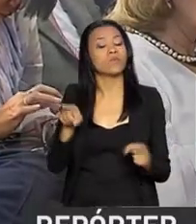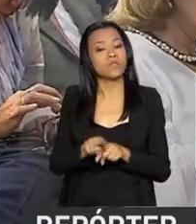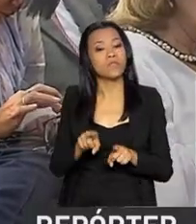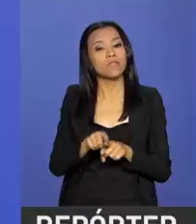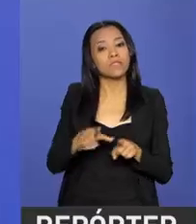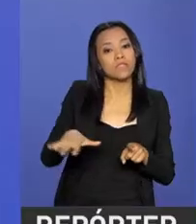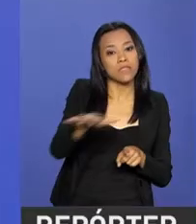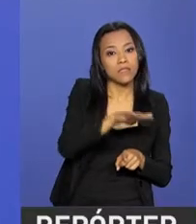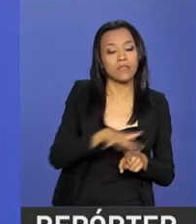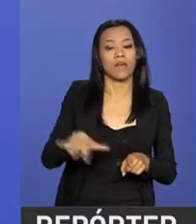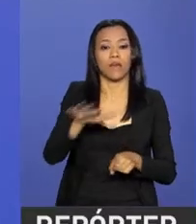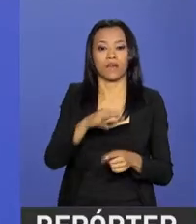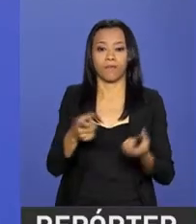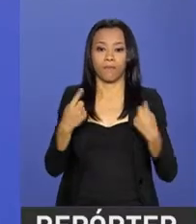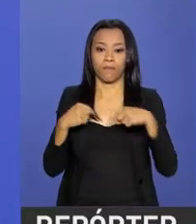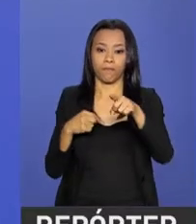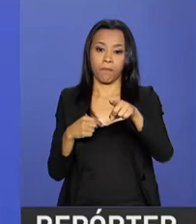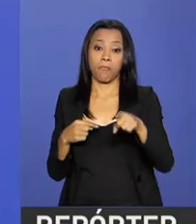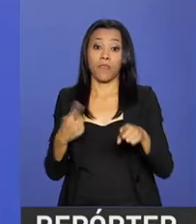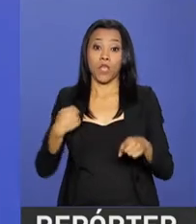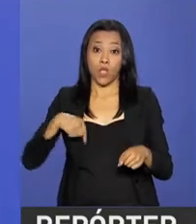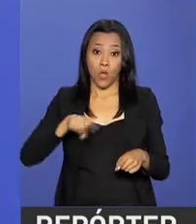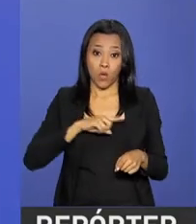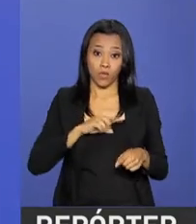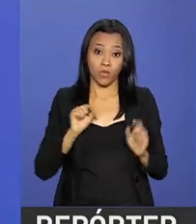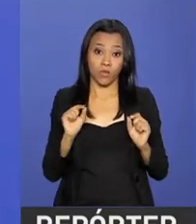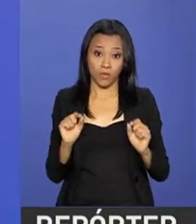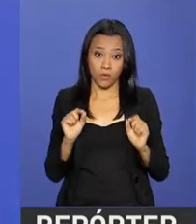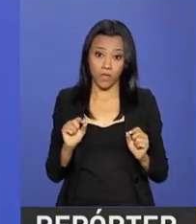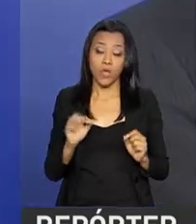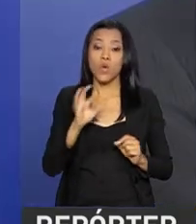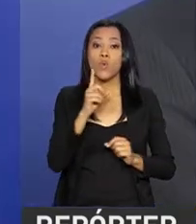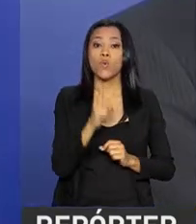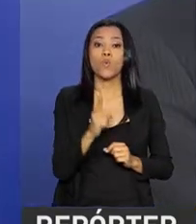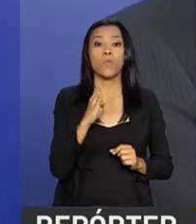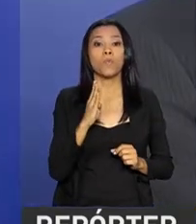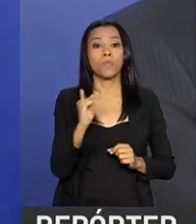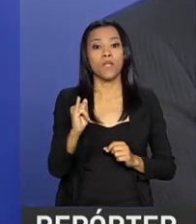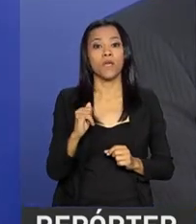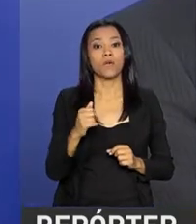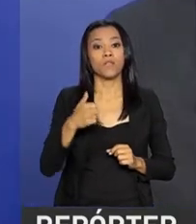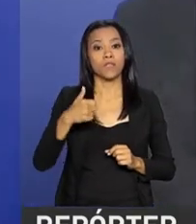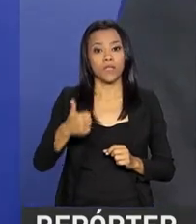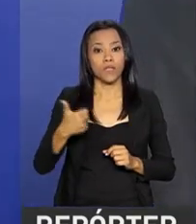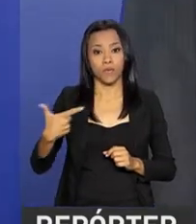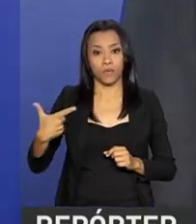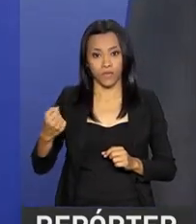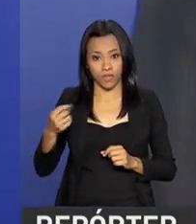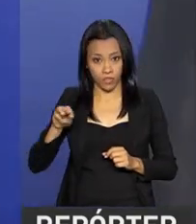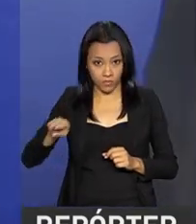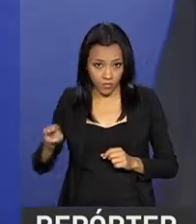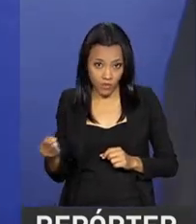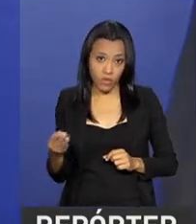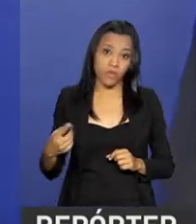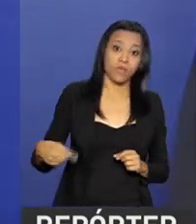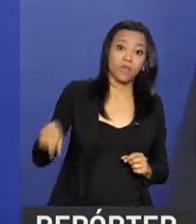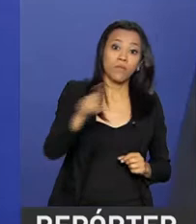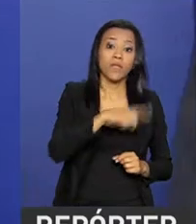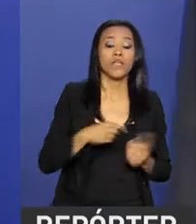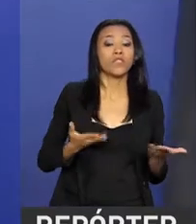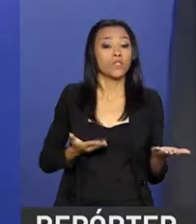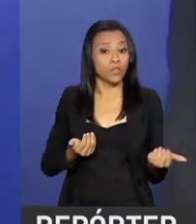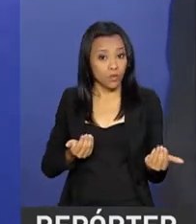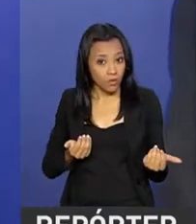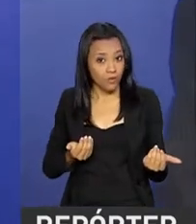estudantil nós estaremos presidente disponibilizando 1 bilhão 120 milhões para que jovens do